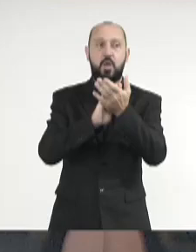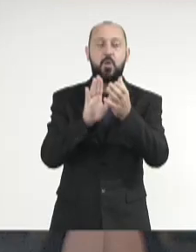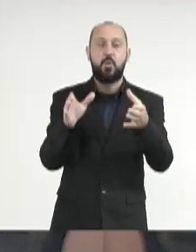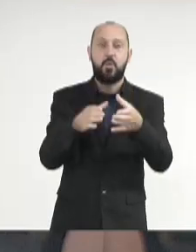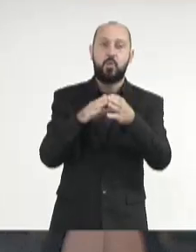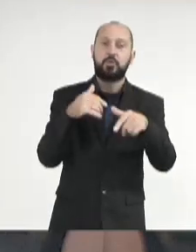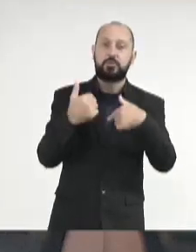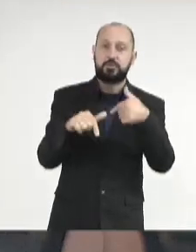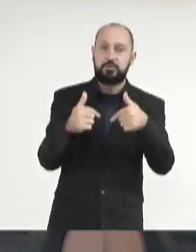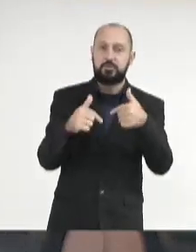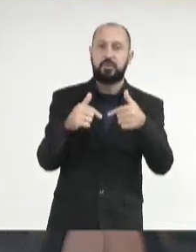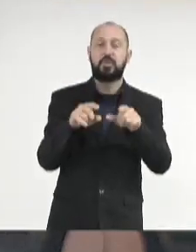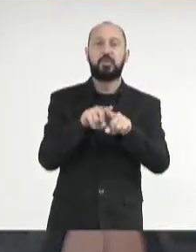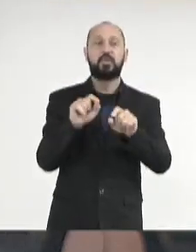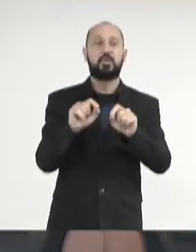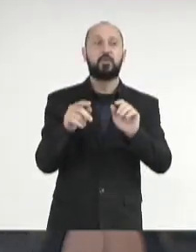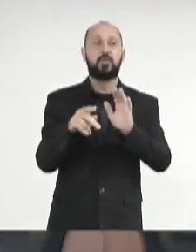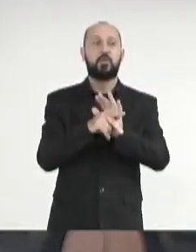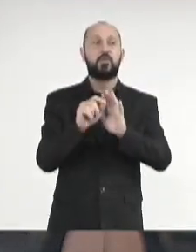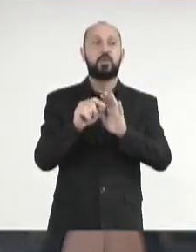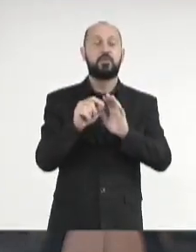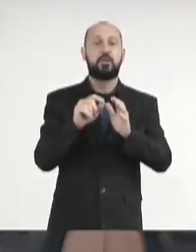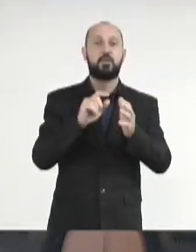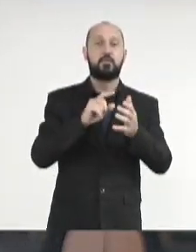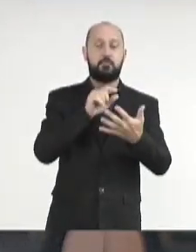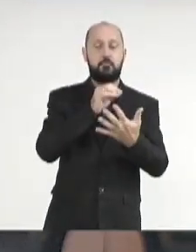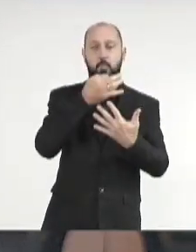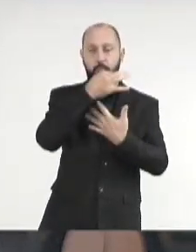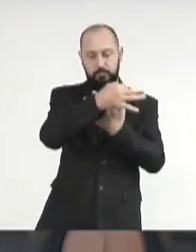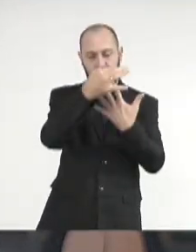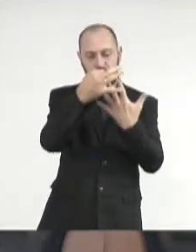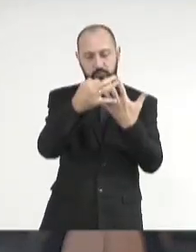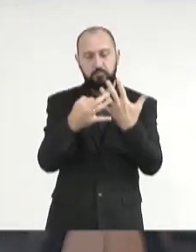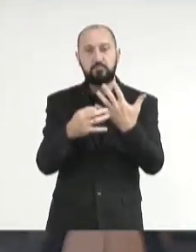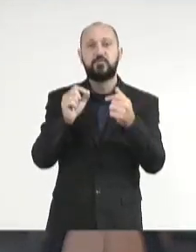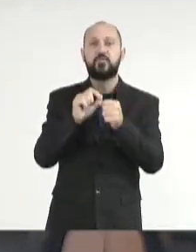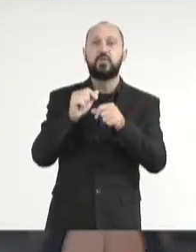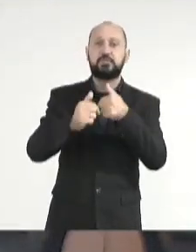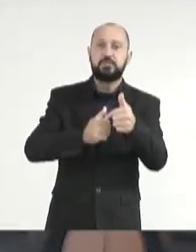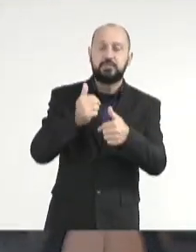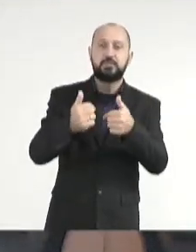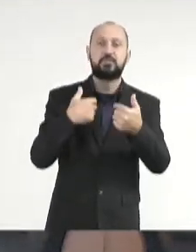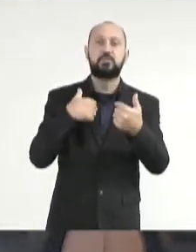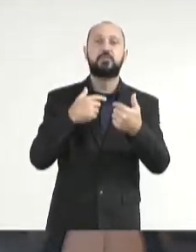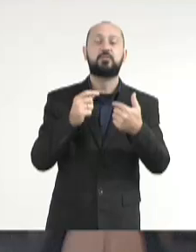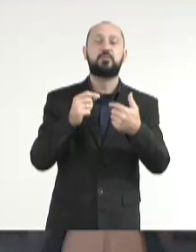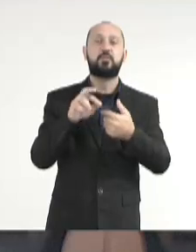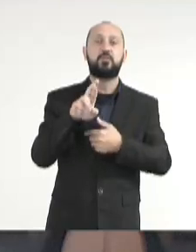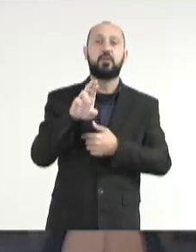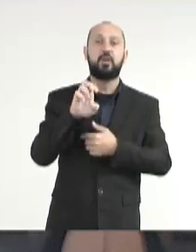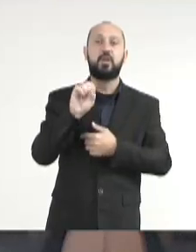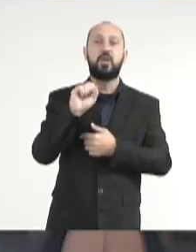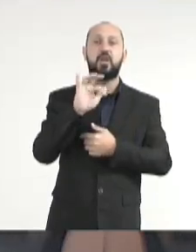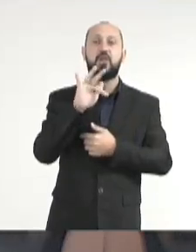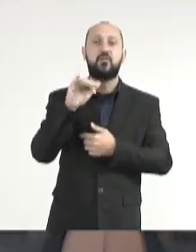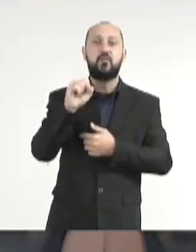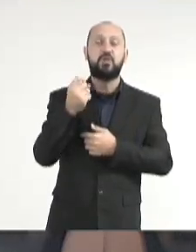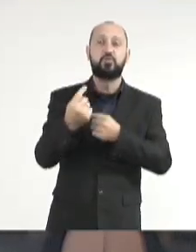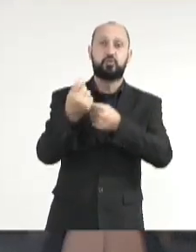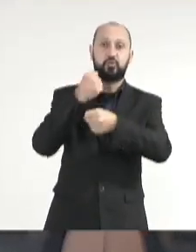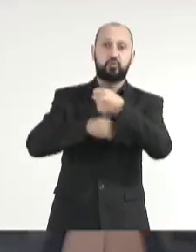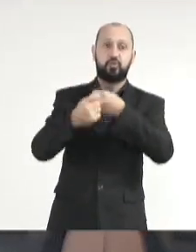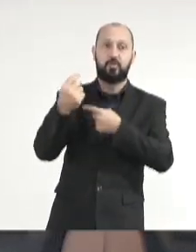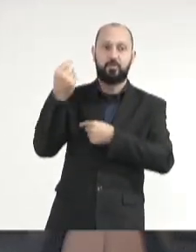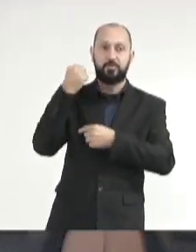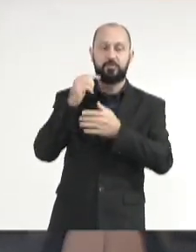cadeia produtiva, né, inclusive porque ele traz hipóteses que não eram tão frequentes nos refis apresentados nos anos anteriores pelo